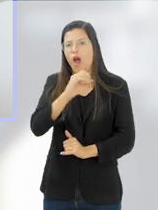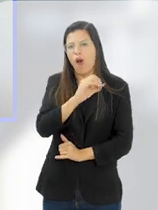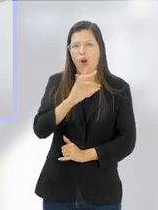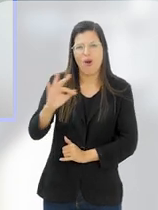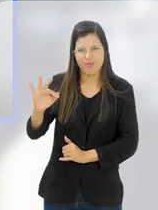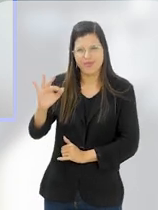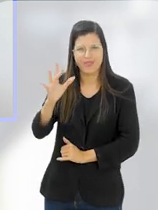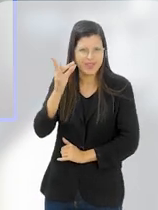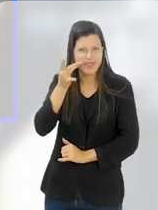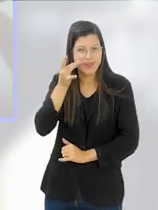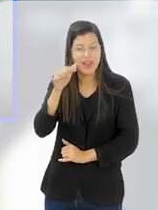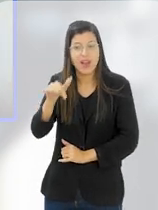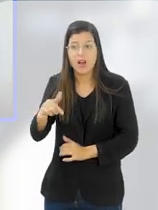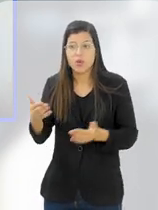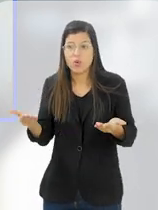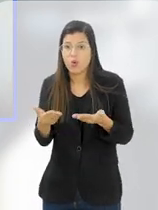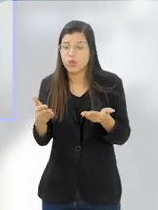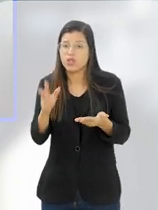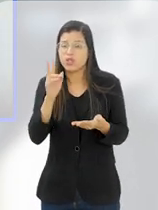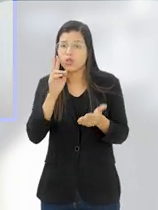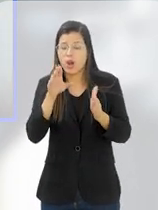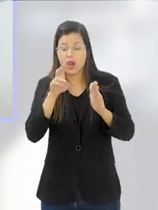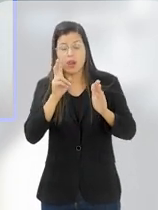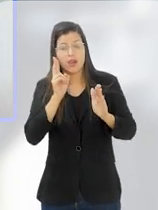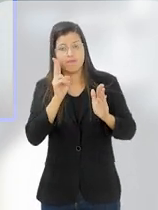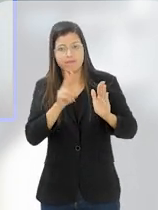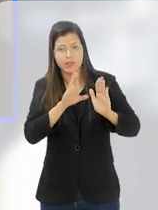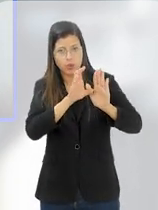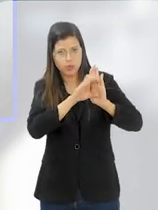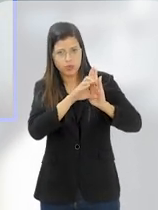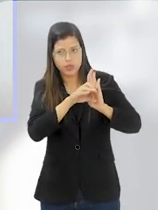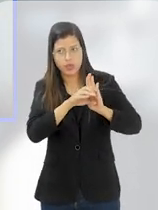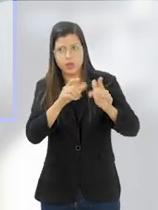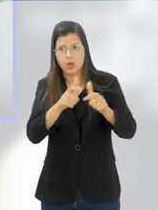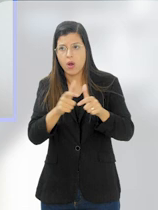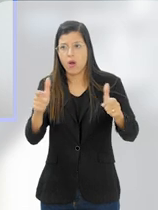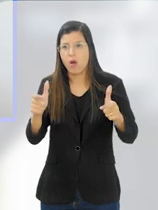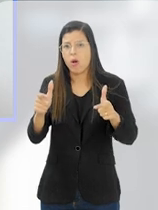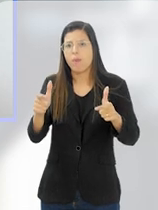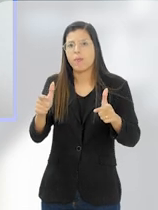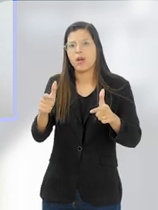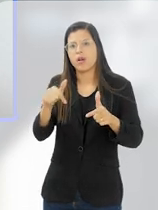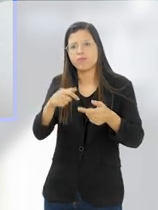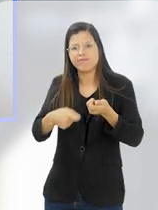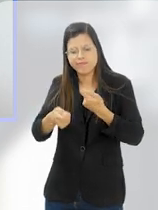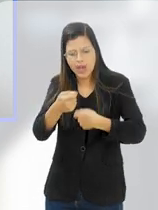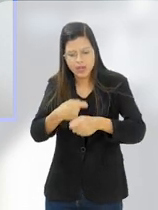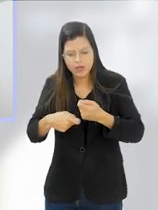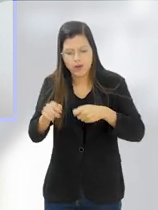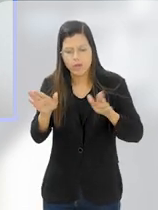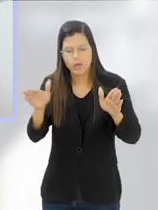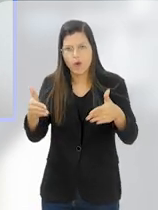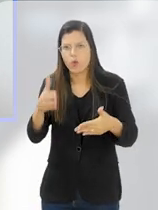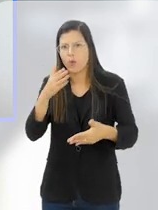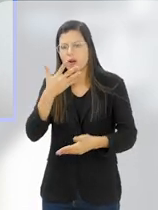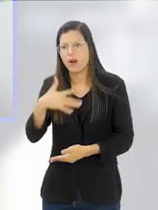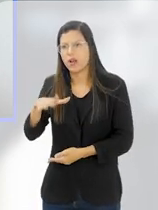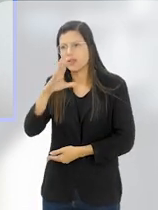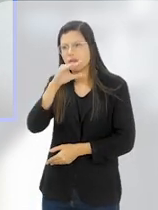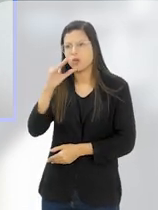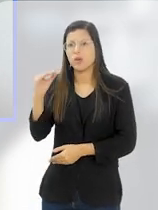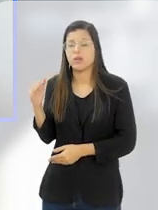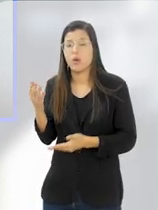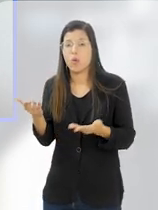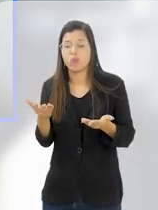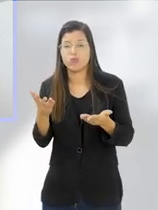gente olha para esse conceito de uma maneira mais ampla, entendendo ela como comunicação mercadológica voltada para crianças e adolescentes. Então, hoje,